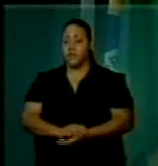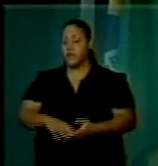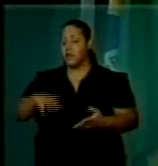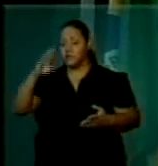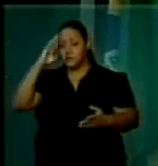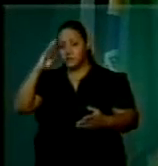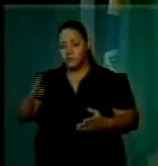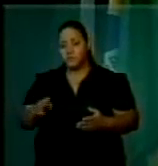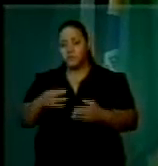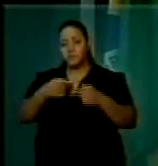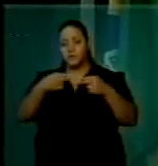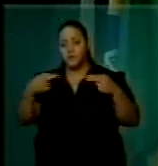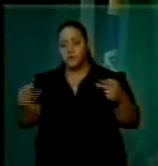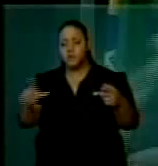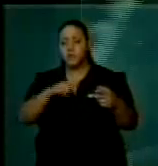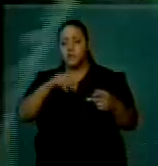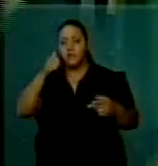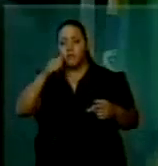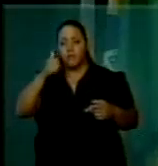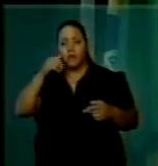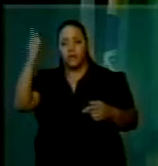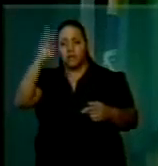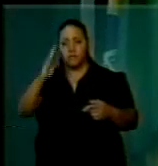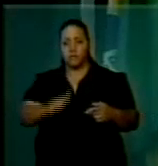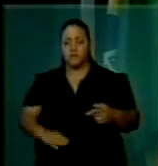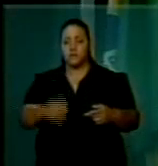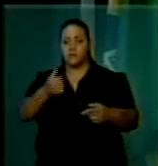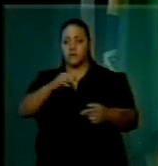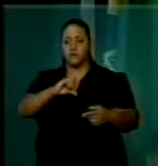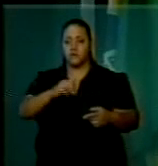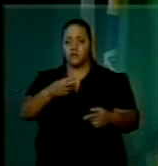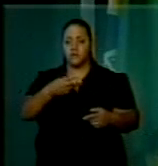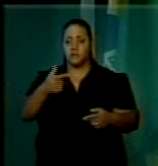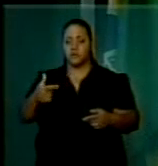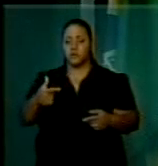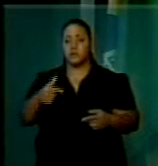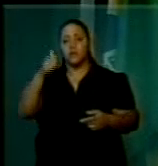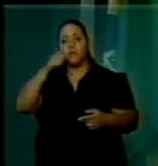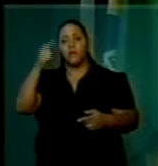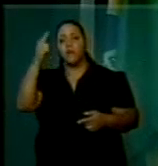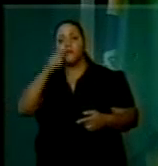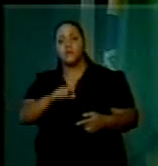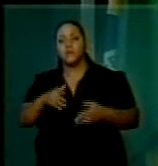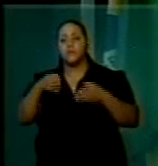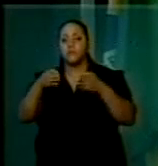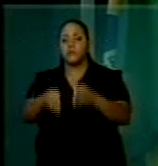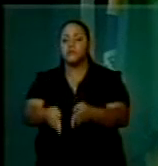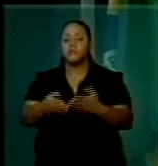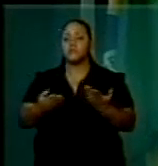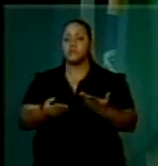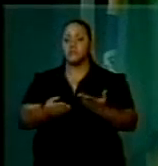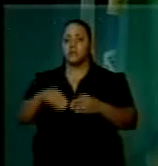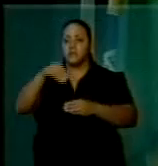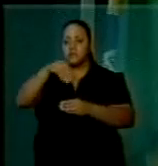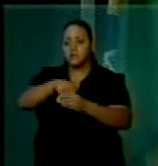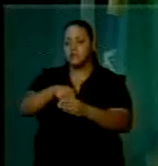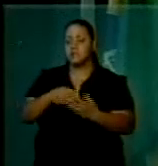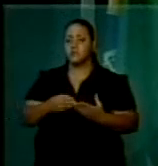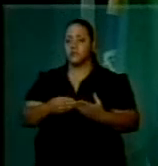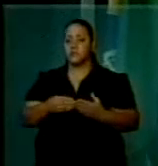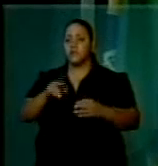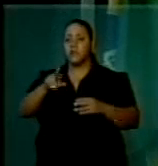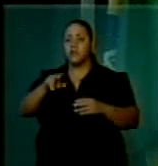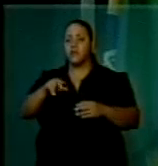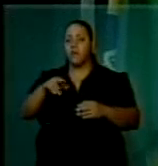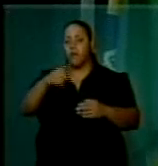brasileira. Em 1932, como já disse, as mulheres brasileiras conquistaram o direito de participar das eleições como